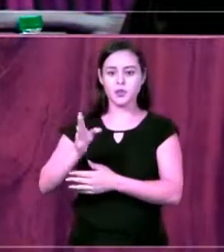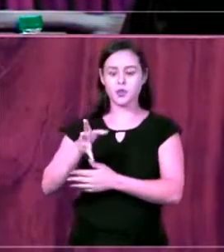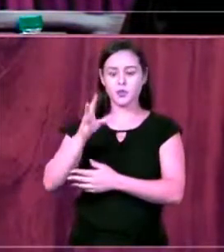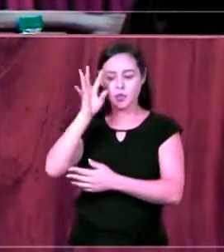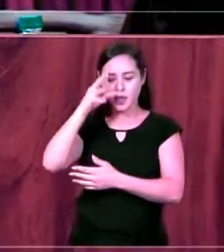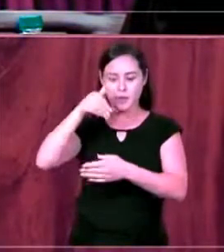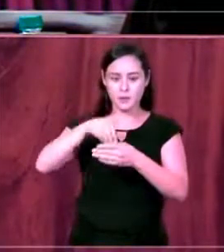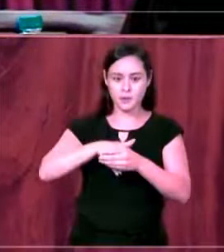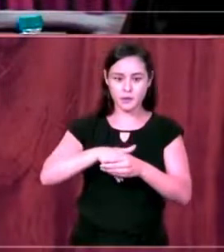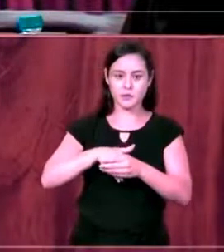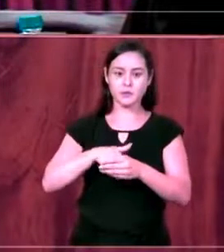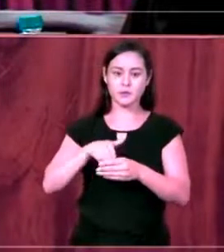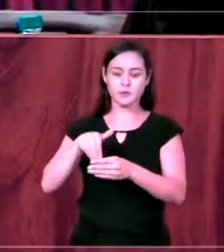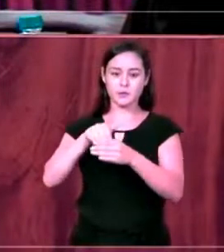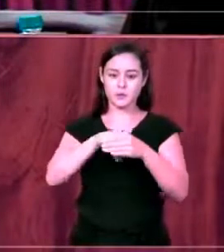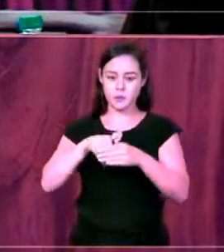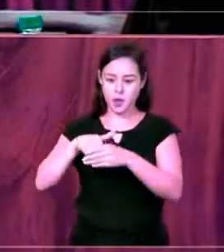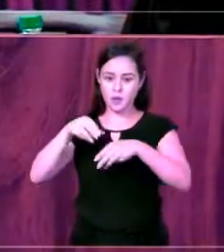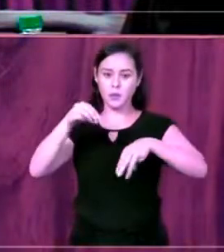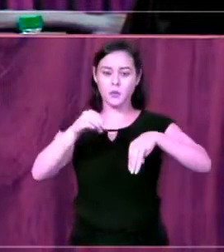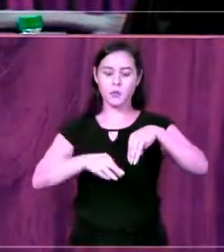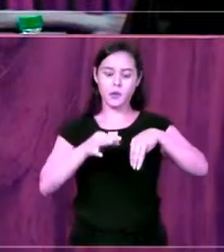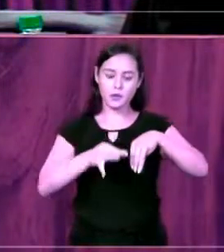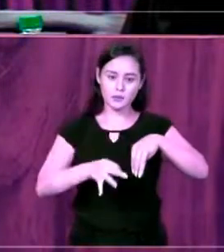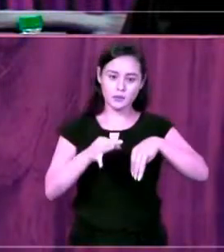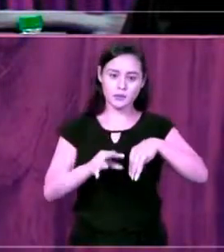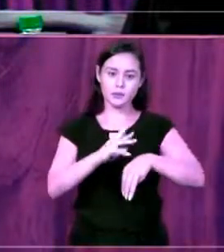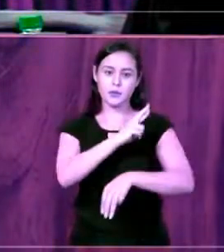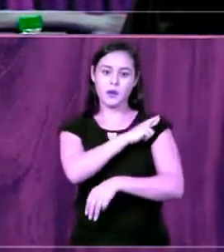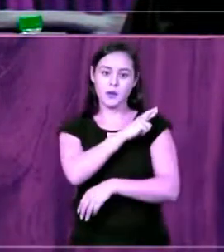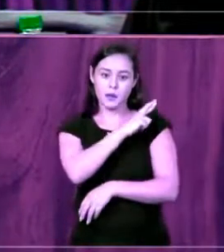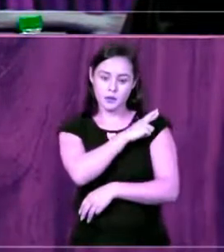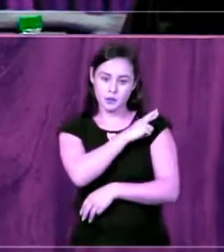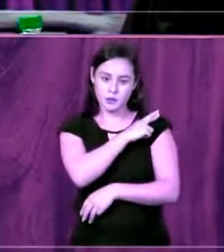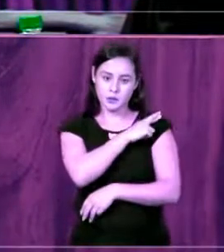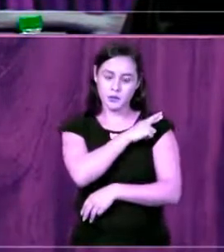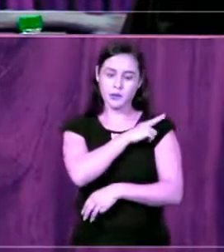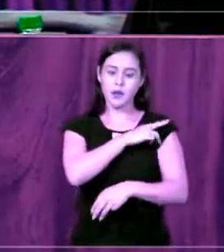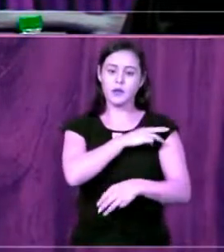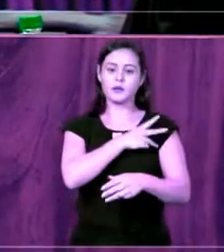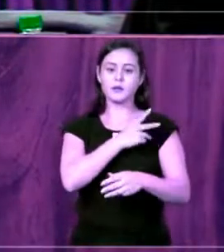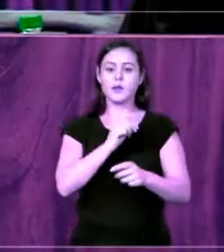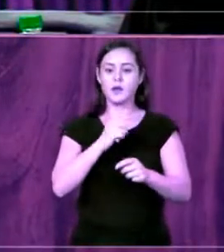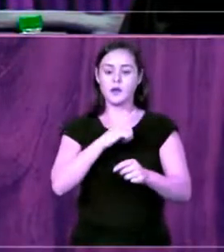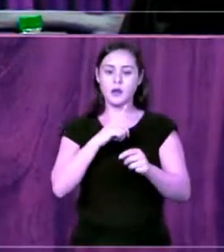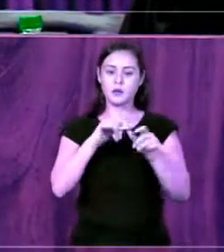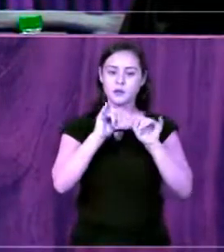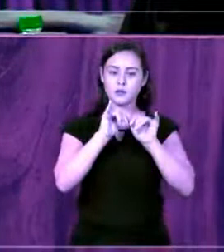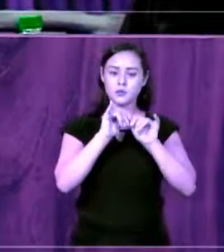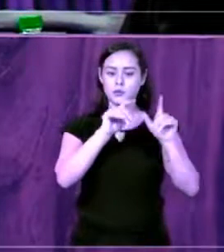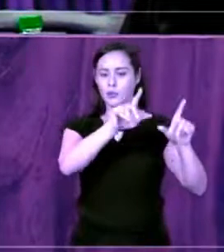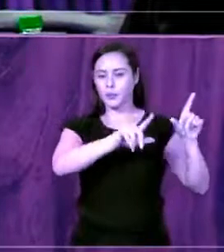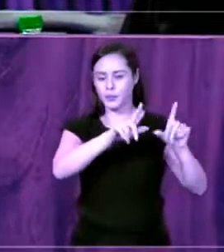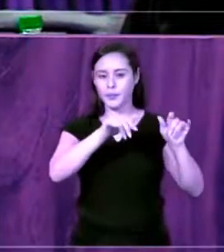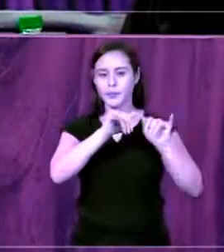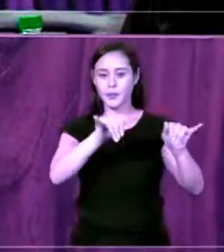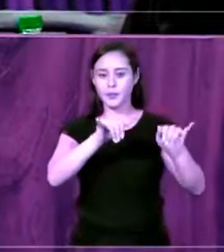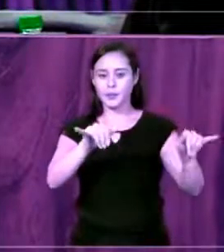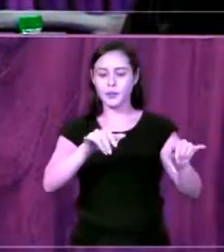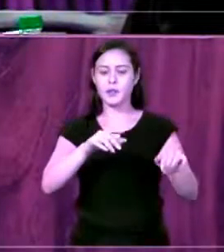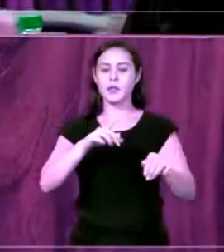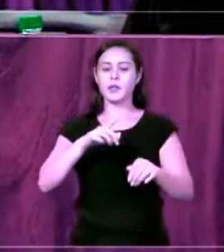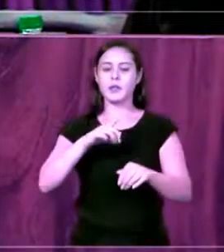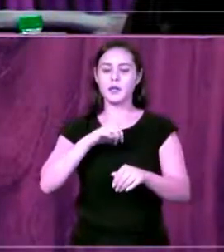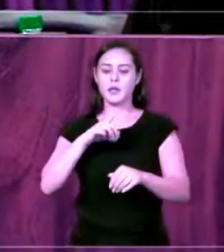às ministras e ministros responsáveis pela matéria de propaganda para as providências que entender